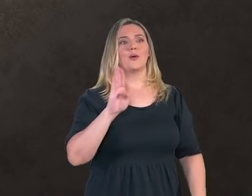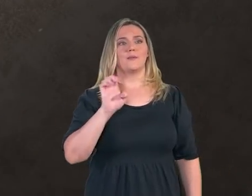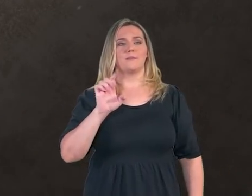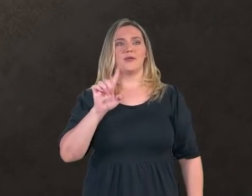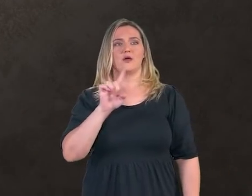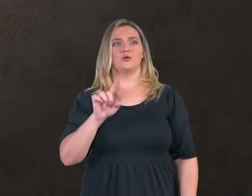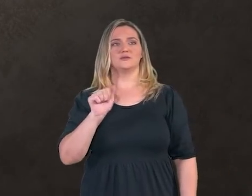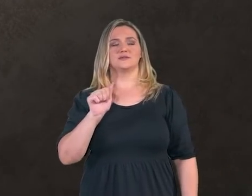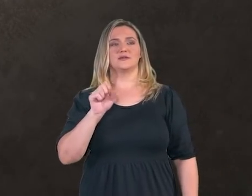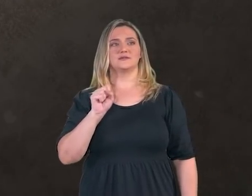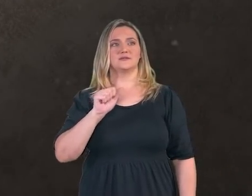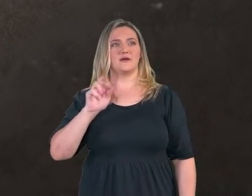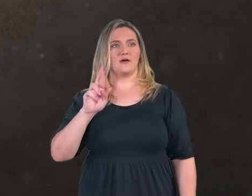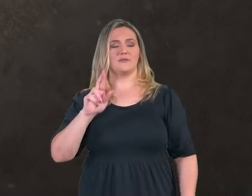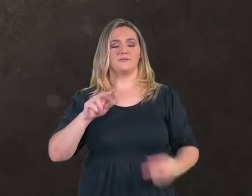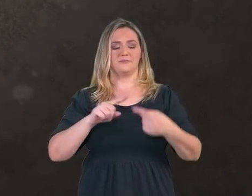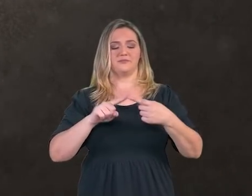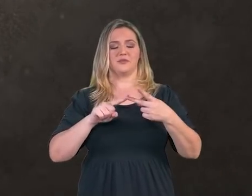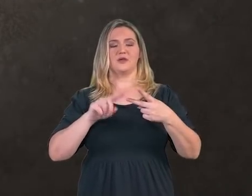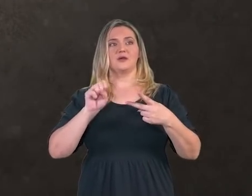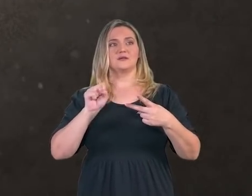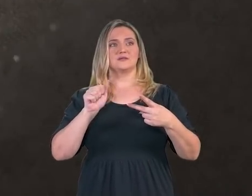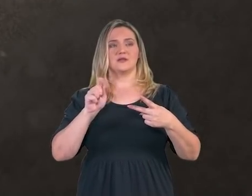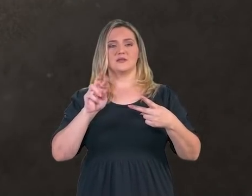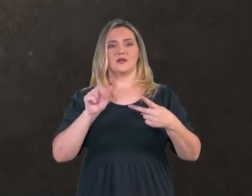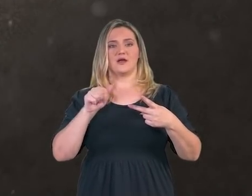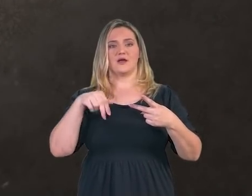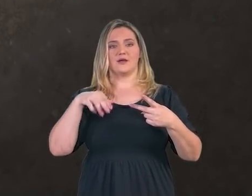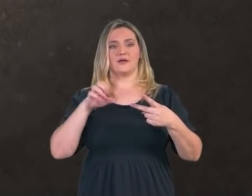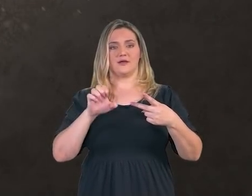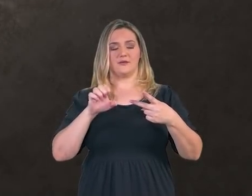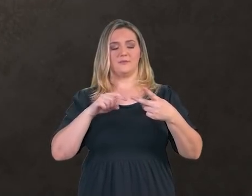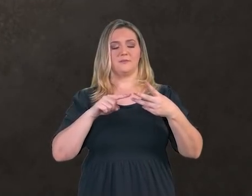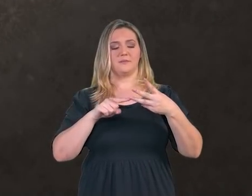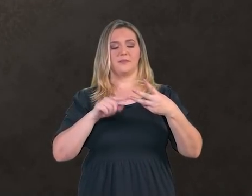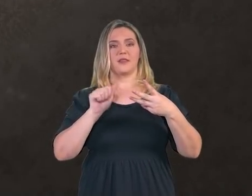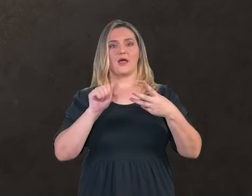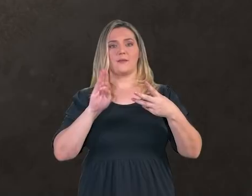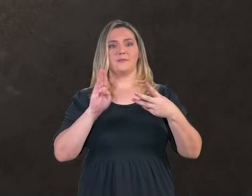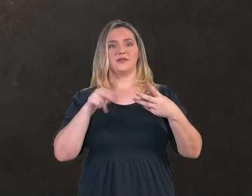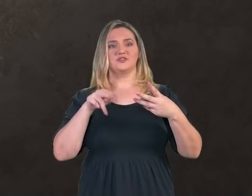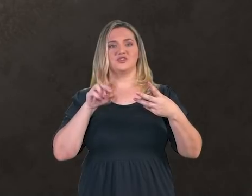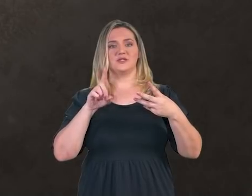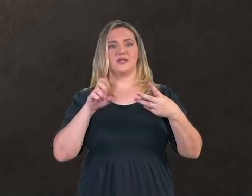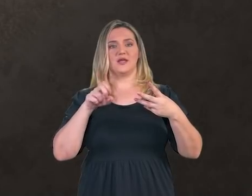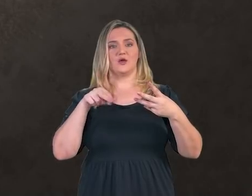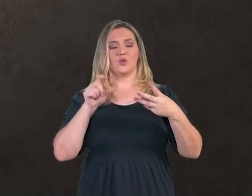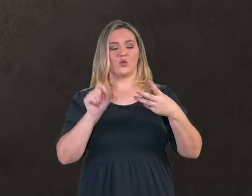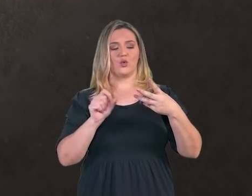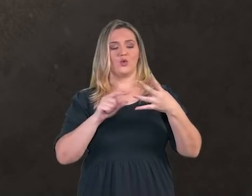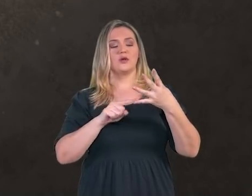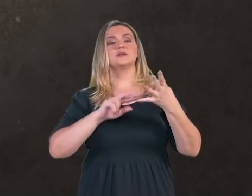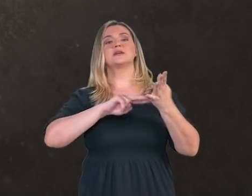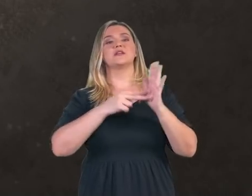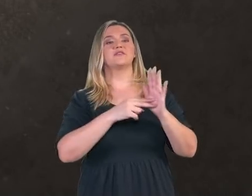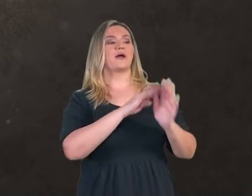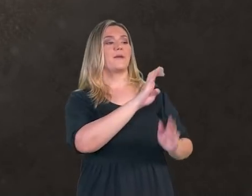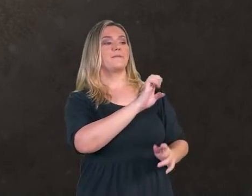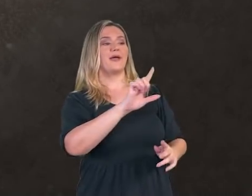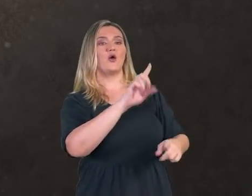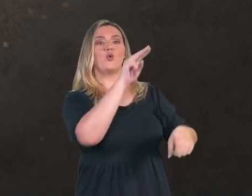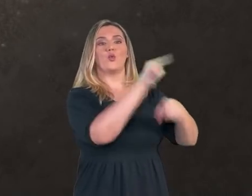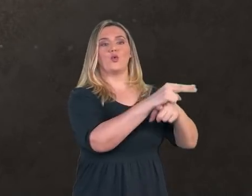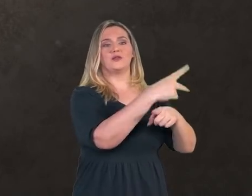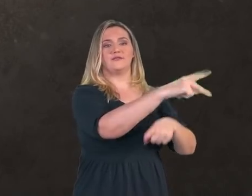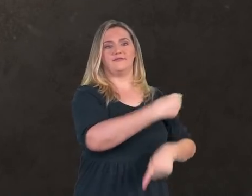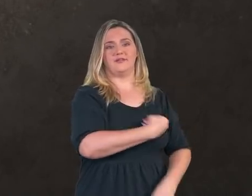Beltesazar, Sadraque, Mesaque e Abdinego, que podem significar, respectivamente, Bel, protege a sua vida,